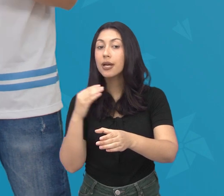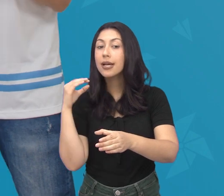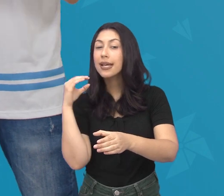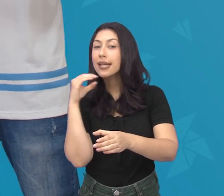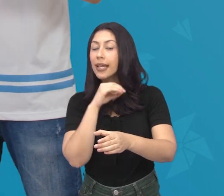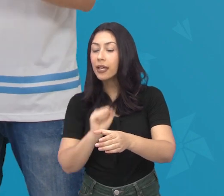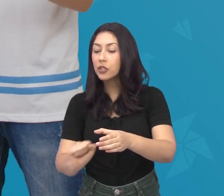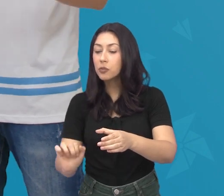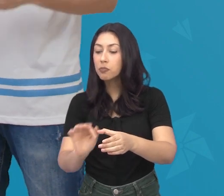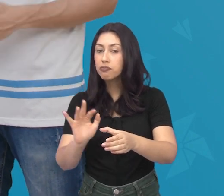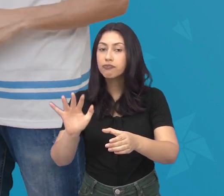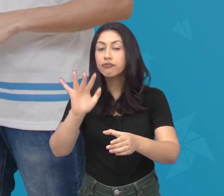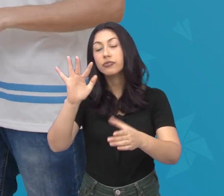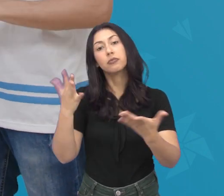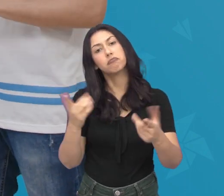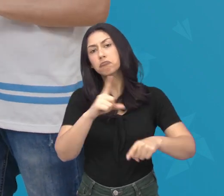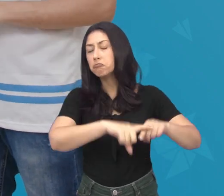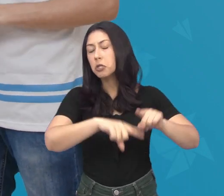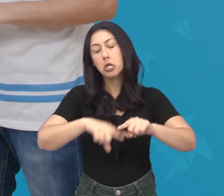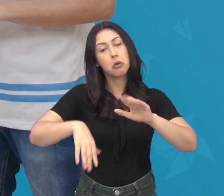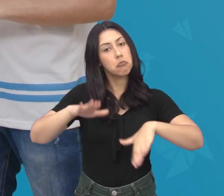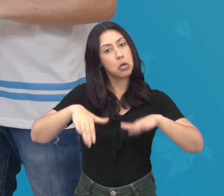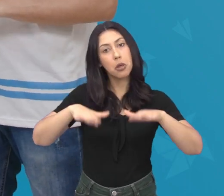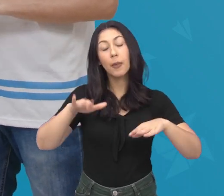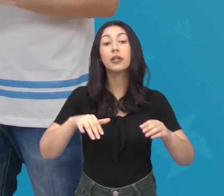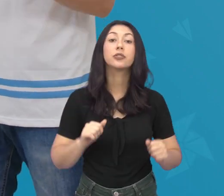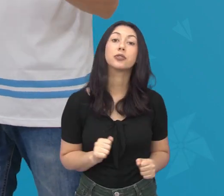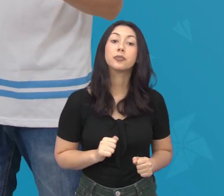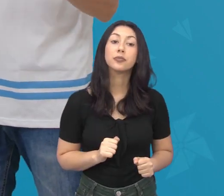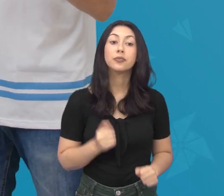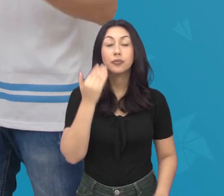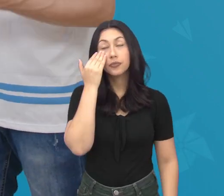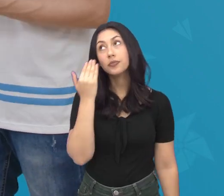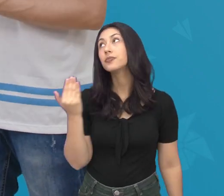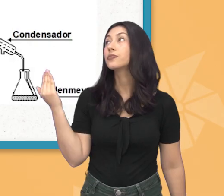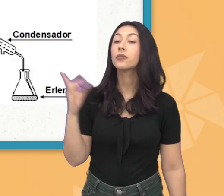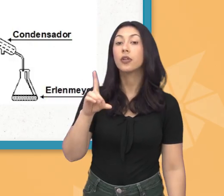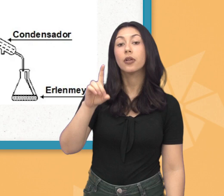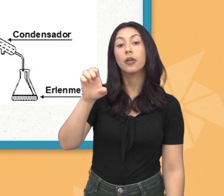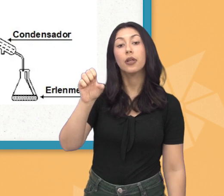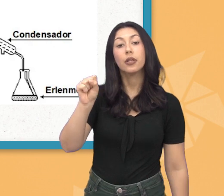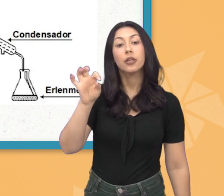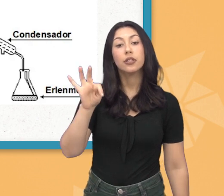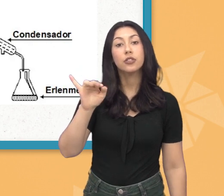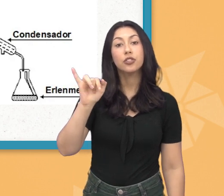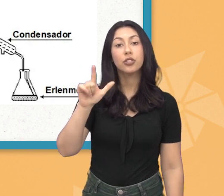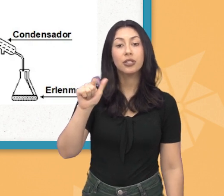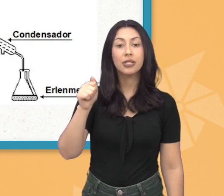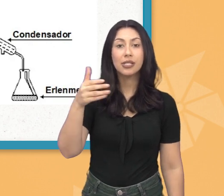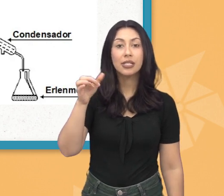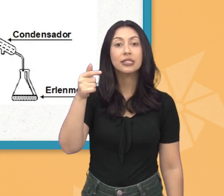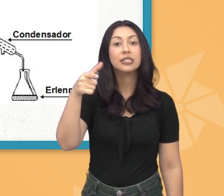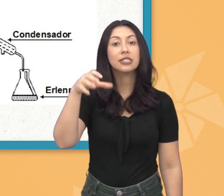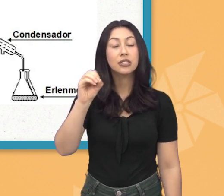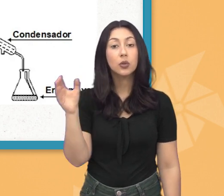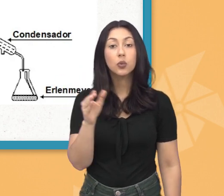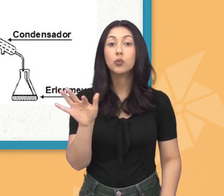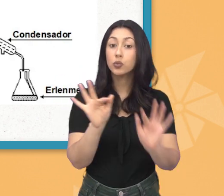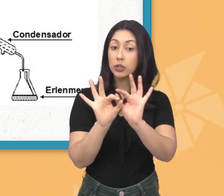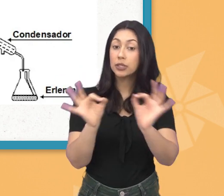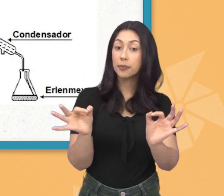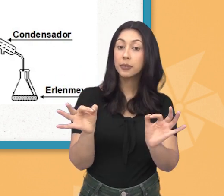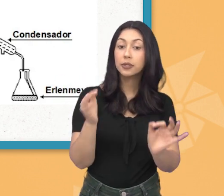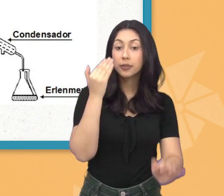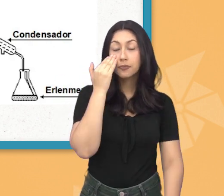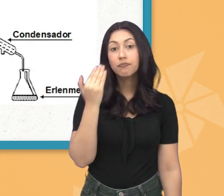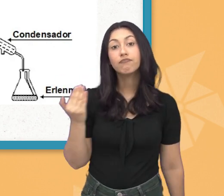ou dos equipamentos que você tiver disponível ali. Destilação simples. Ela é muito utilizada para separar um sistema líquido-líquido,